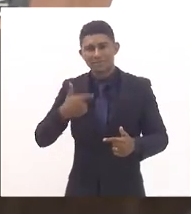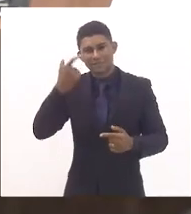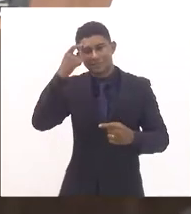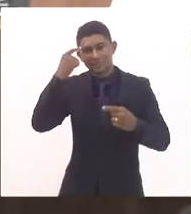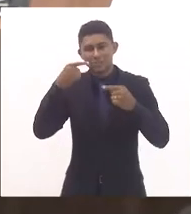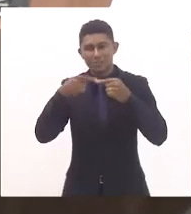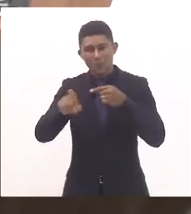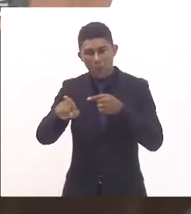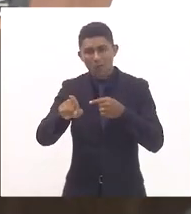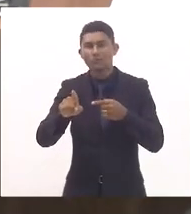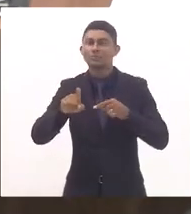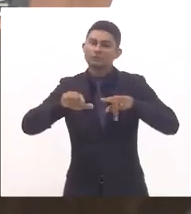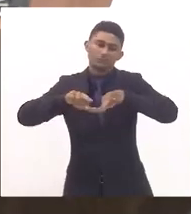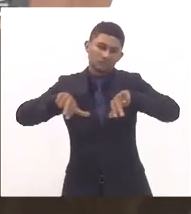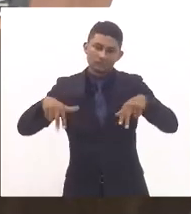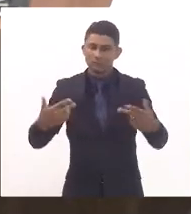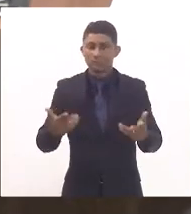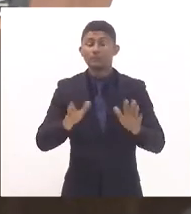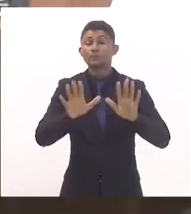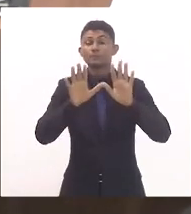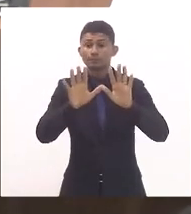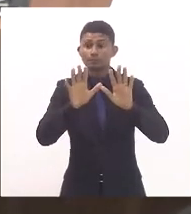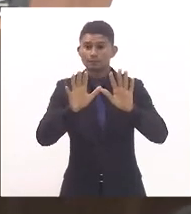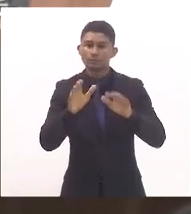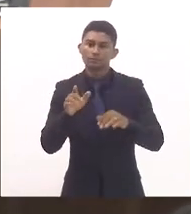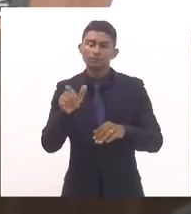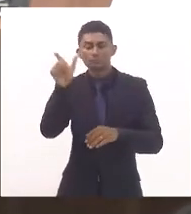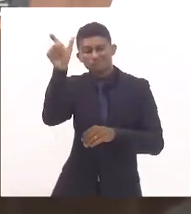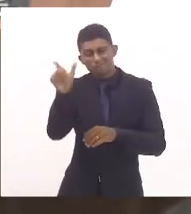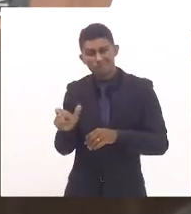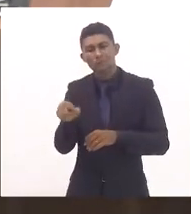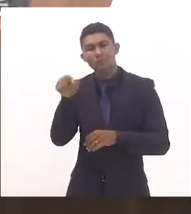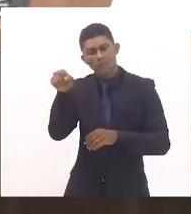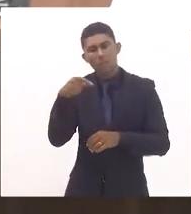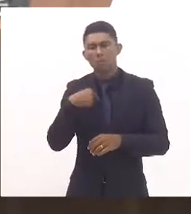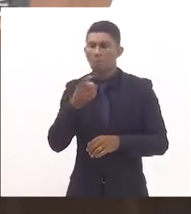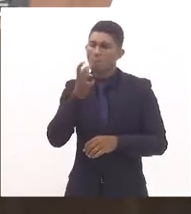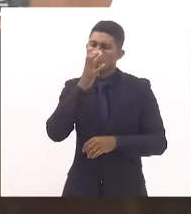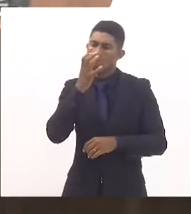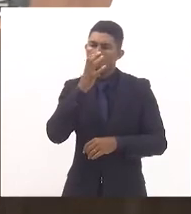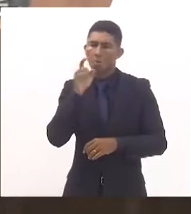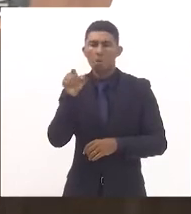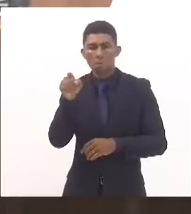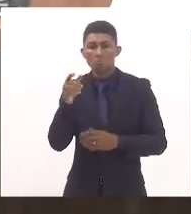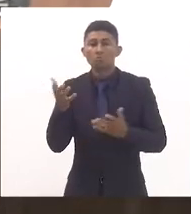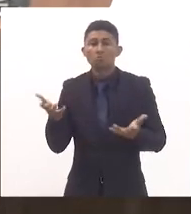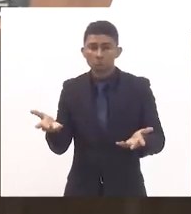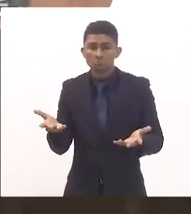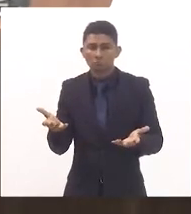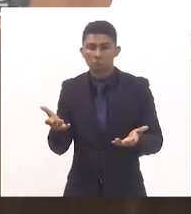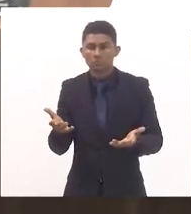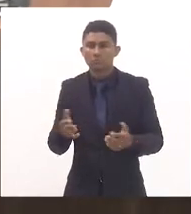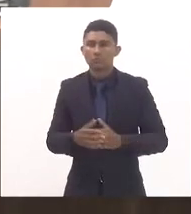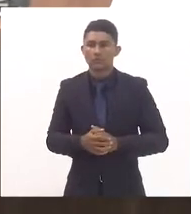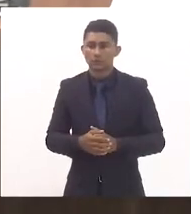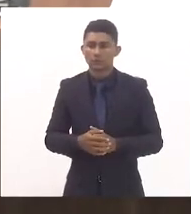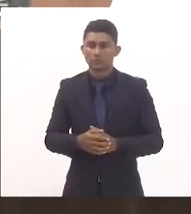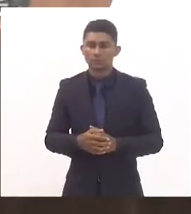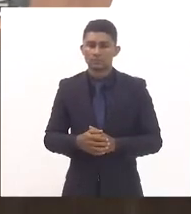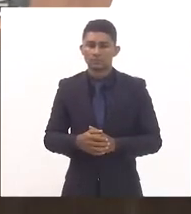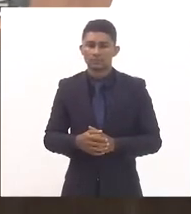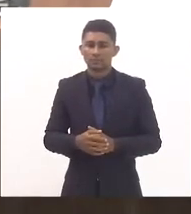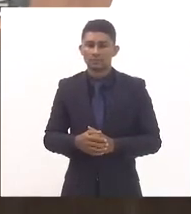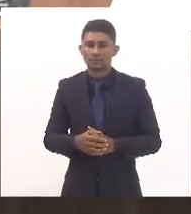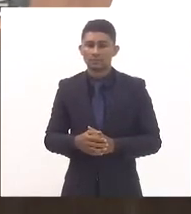em diversos pontos, mas é uma pessoa que, sim, eu nutro admiração e faz parte... agora sim.